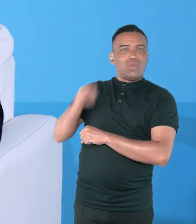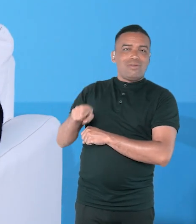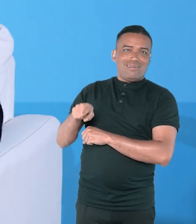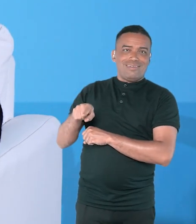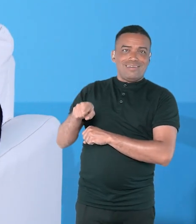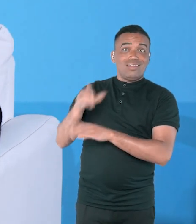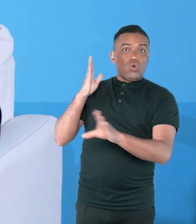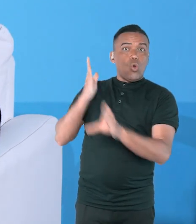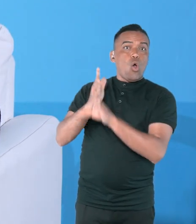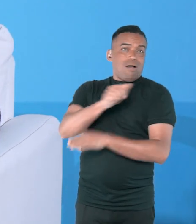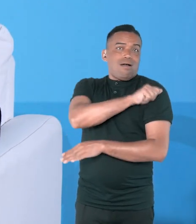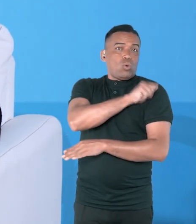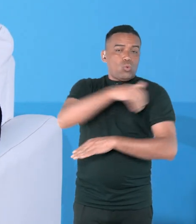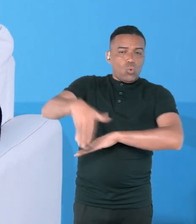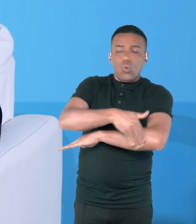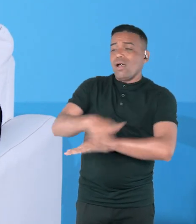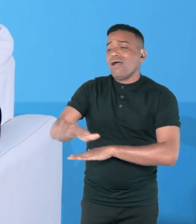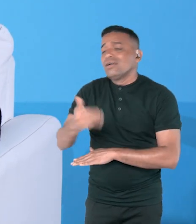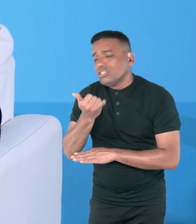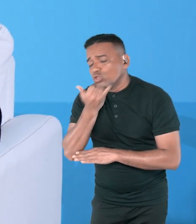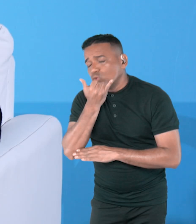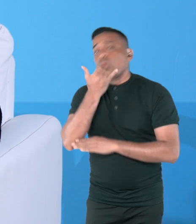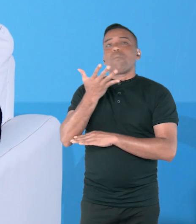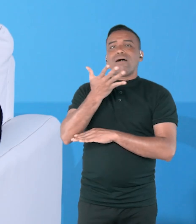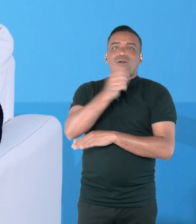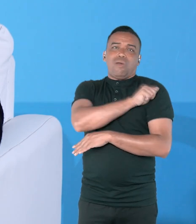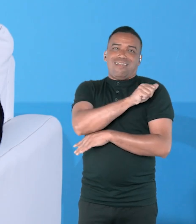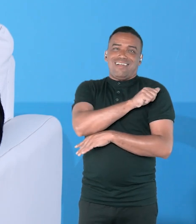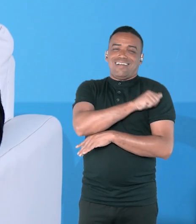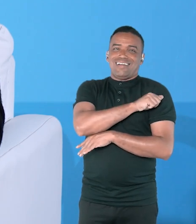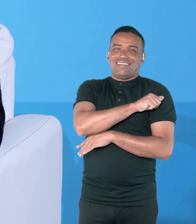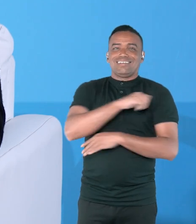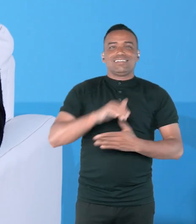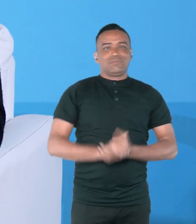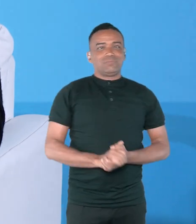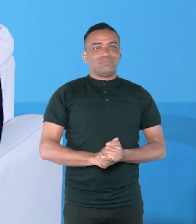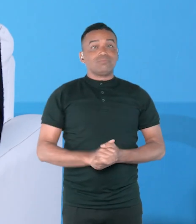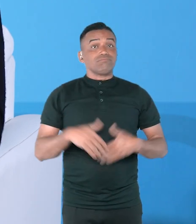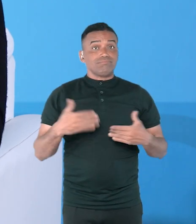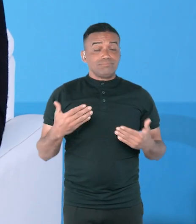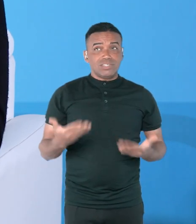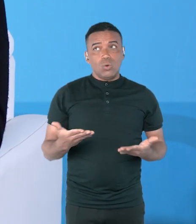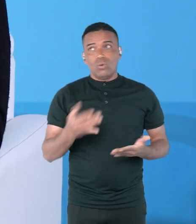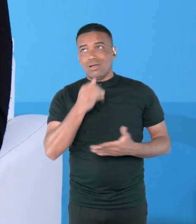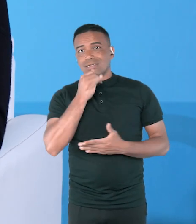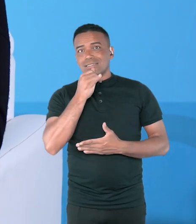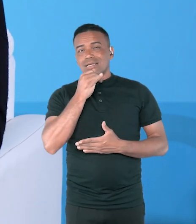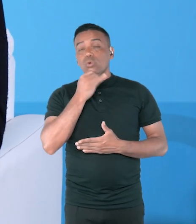compreendeu e ela encontra ele na rua e ela pede perdão. Né? Um